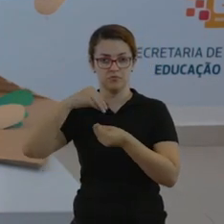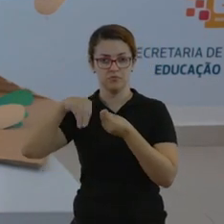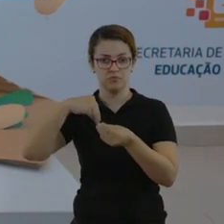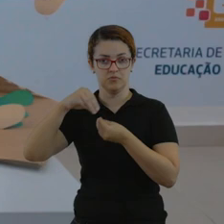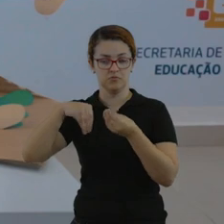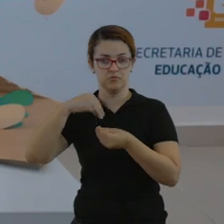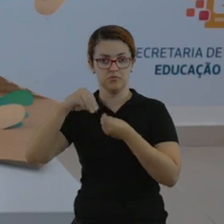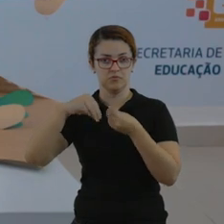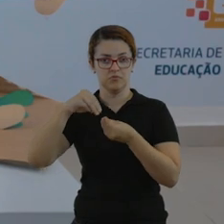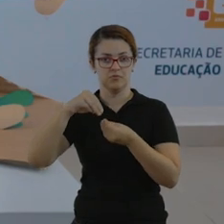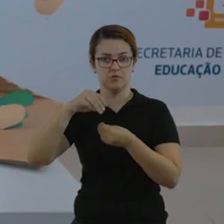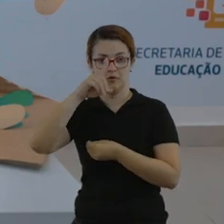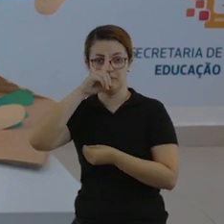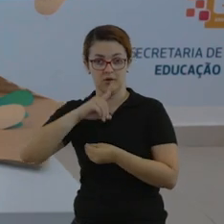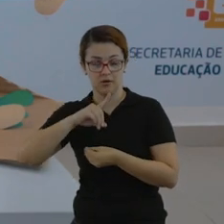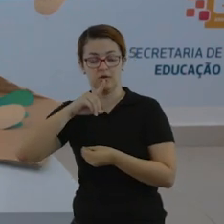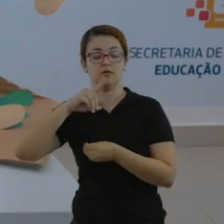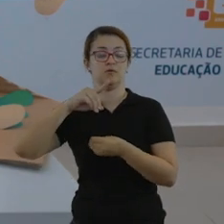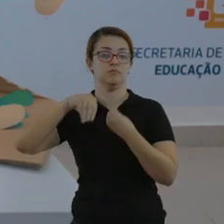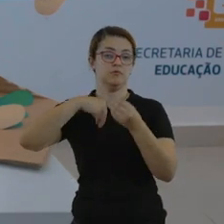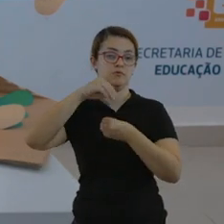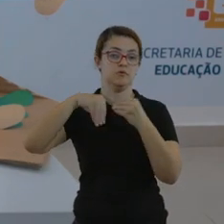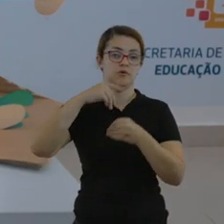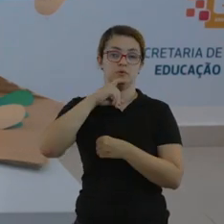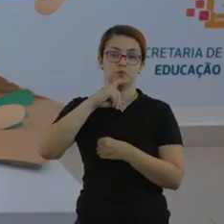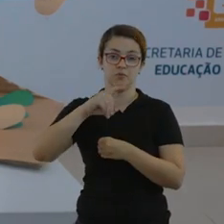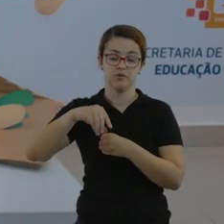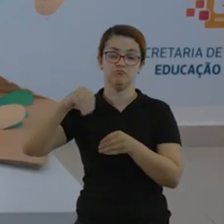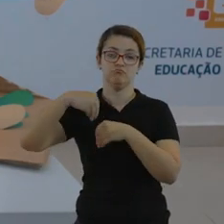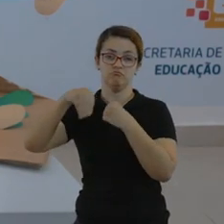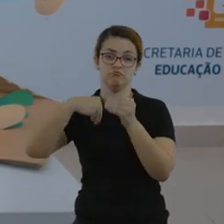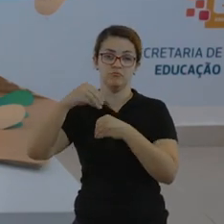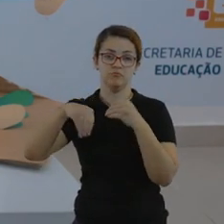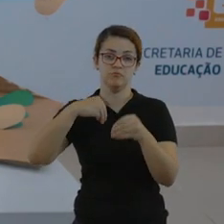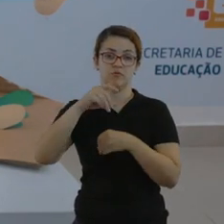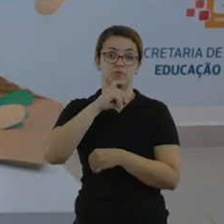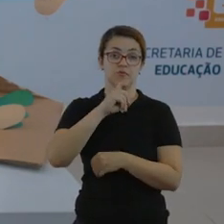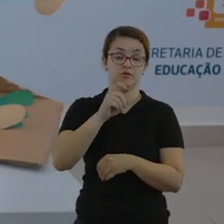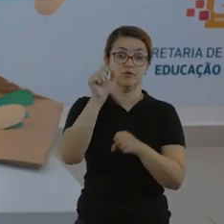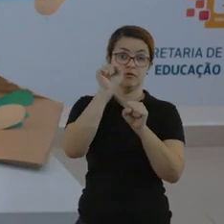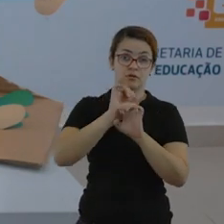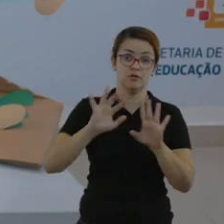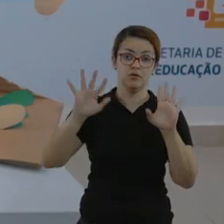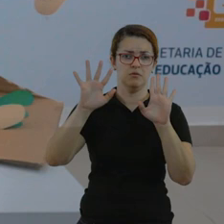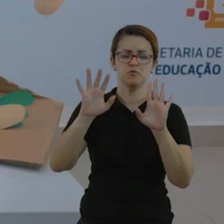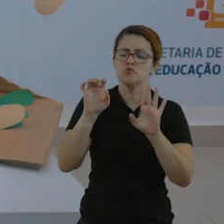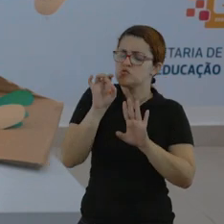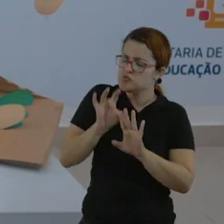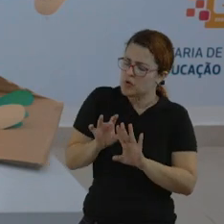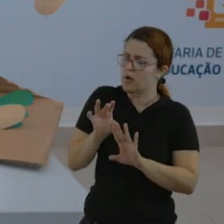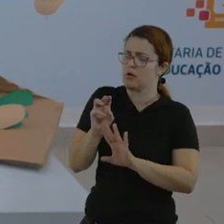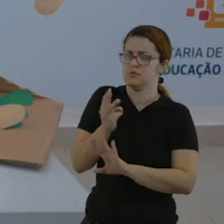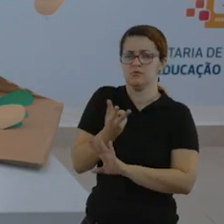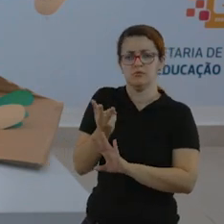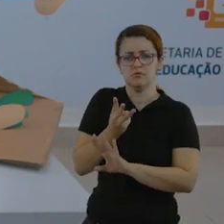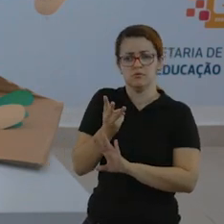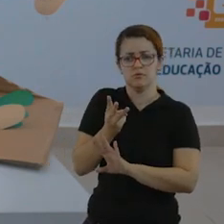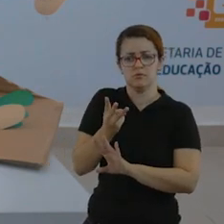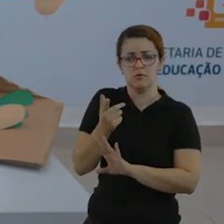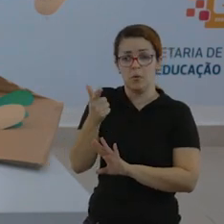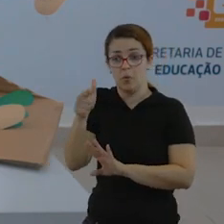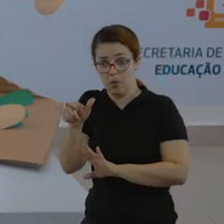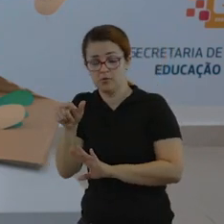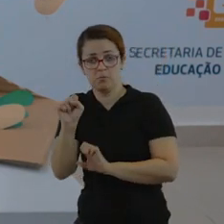amarela e vou colocar um pouquinho de tinta verde para criar um verde mais claro. Ah, mas eu poderia usar só essa aqui? Poderia